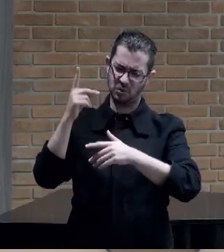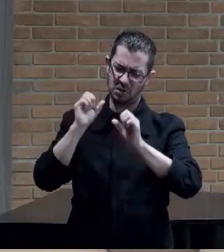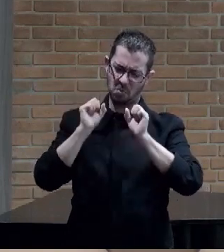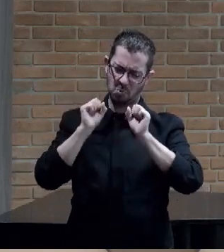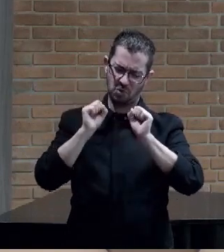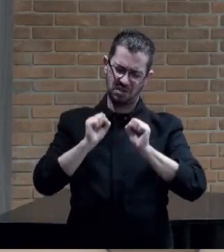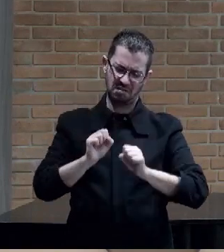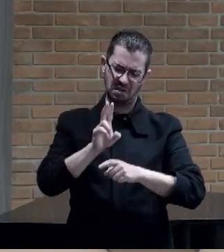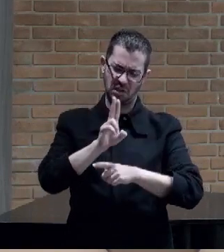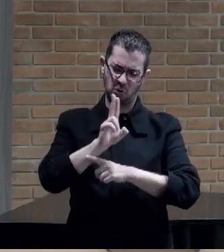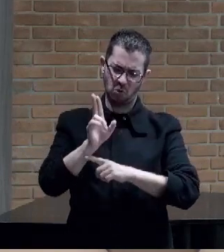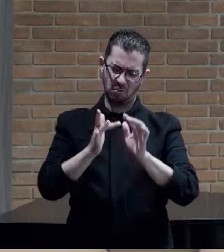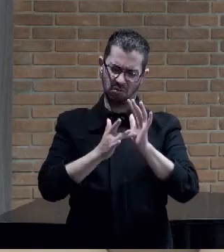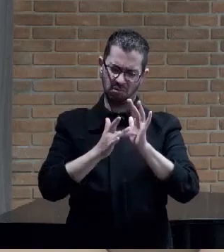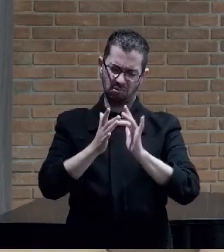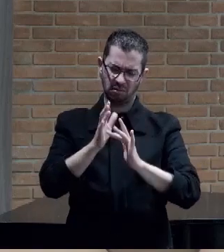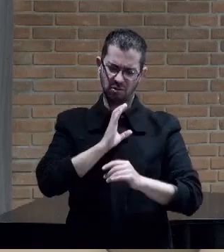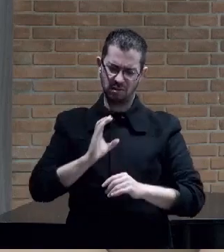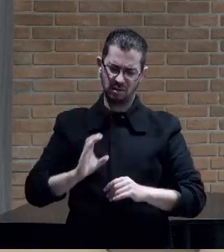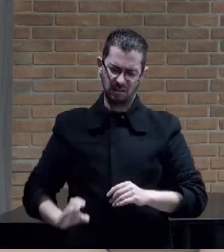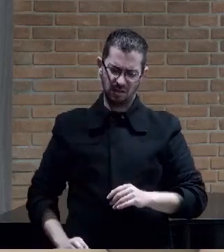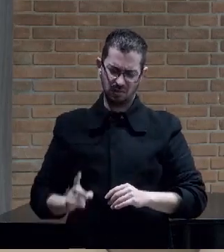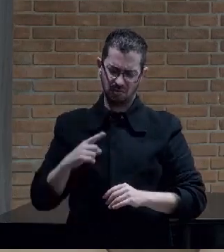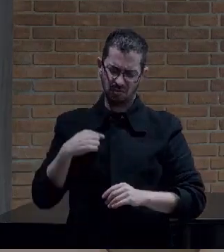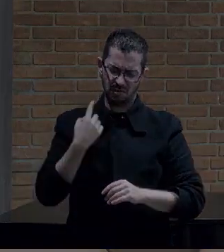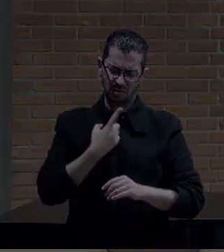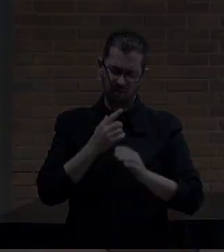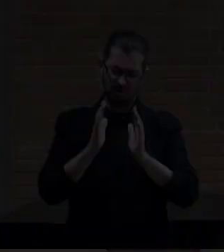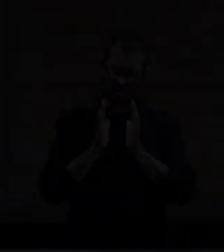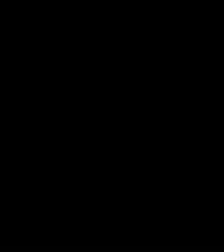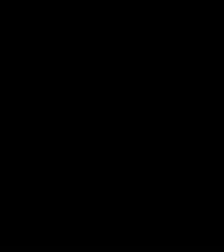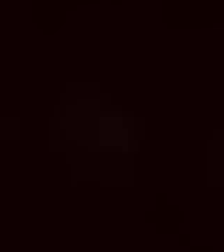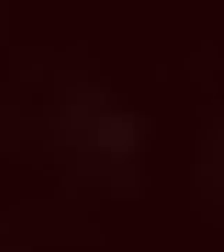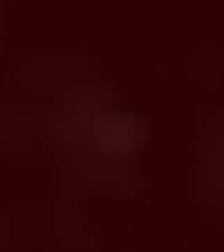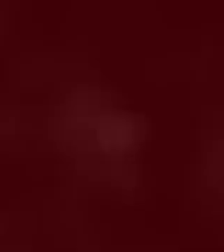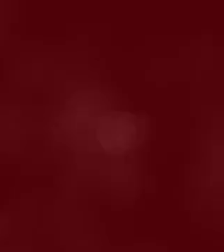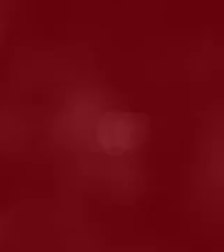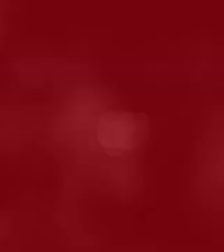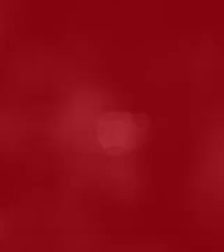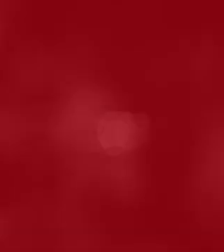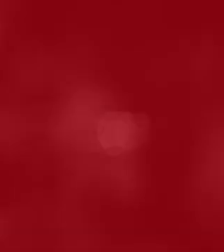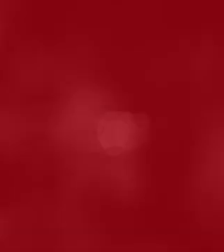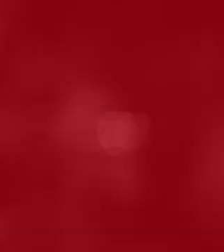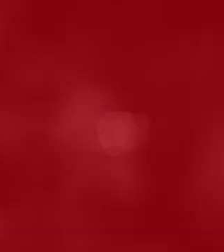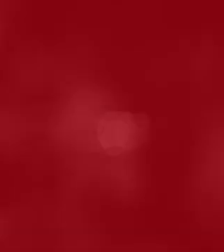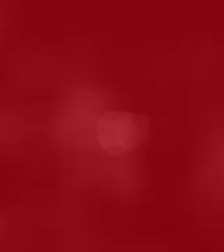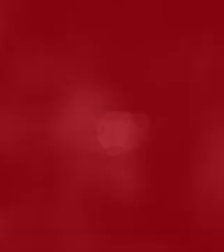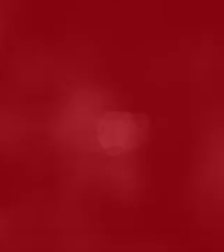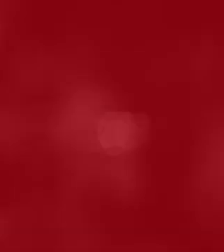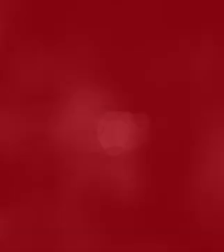É no nome de Jesus Cristo que nós oramos. Amém.